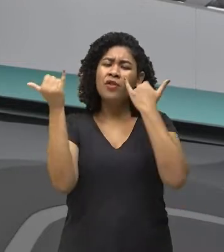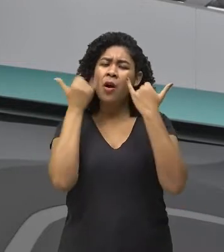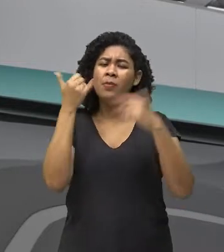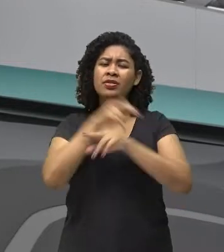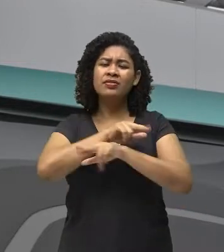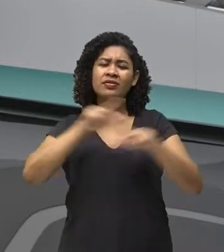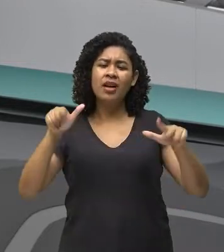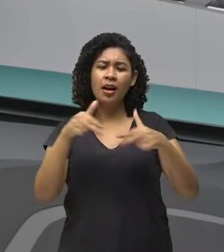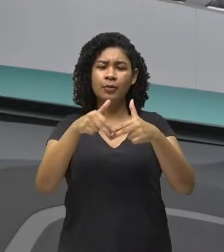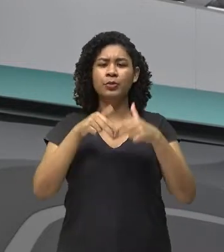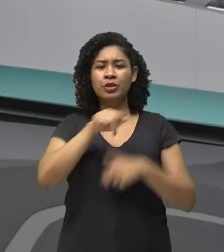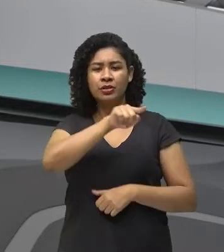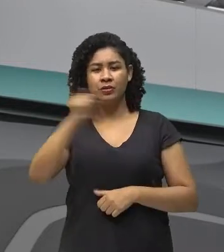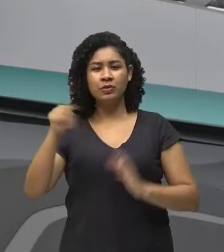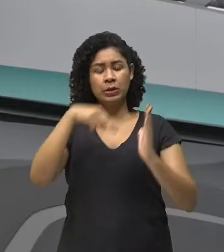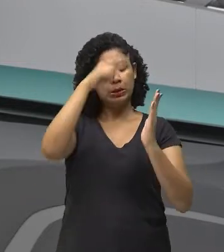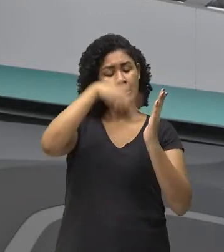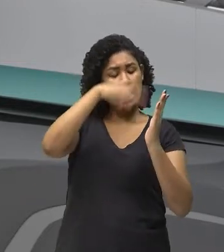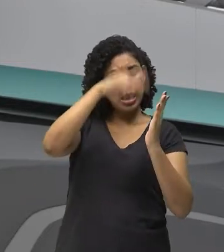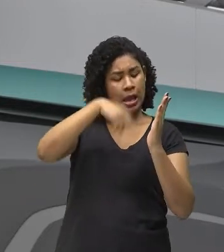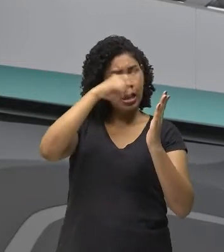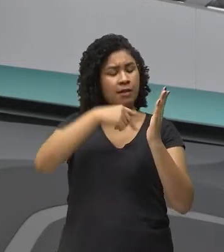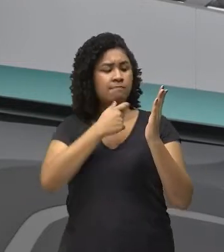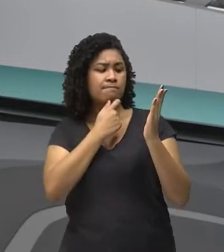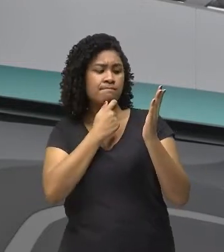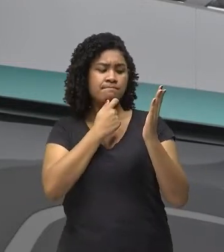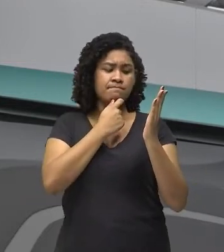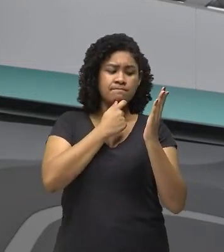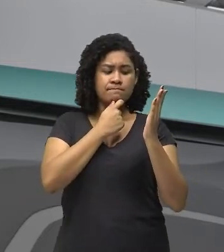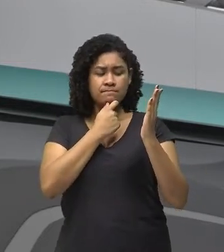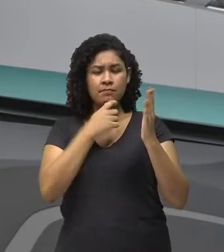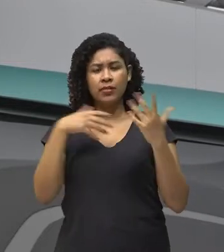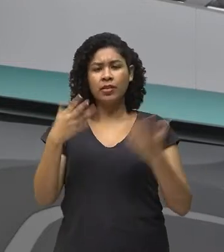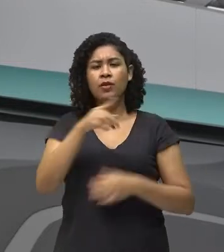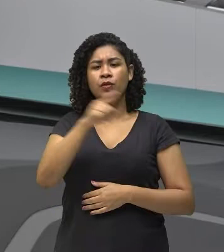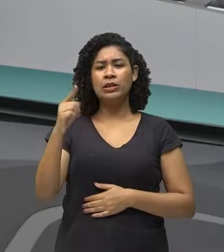né, analisa bem aquelas informações, você está sabendo mais ou menos